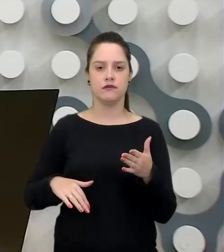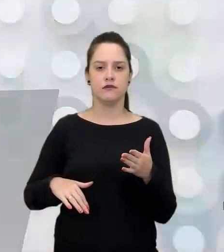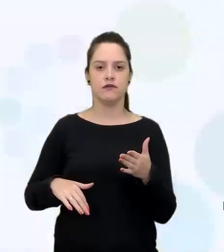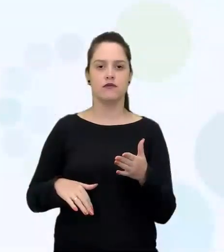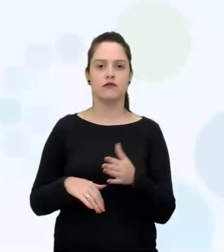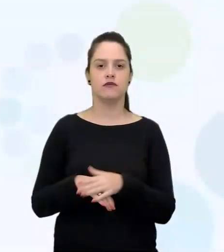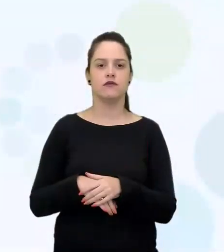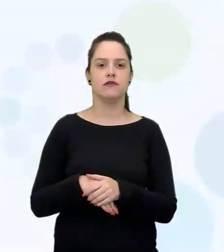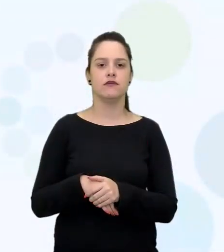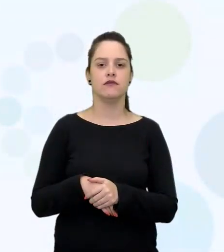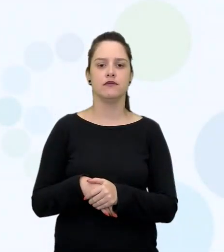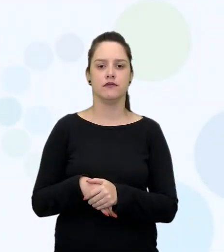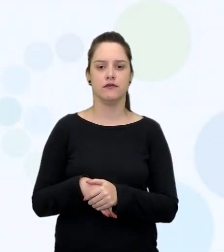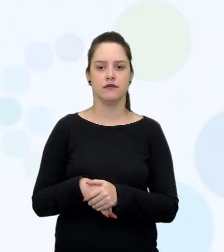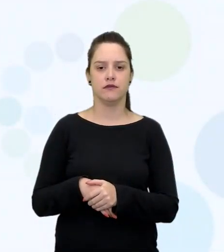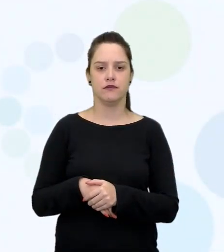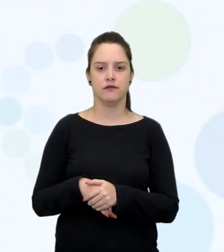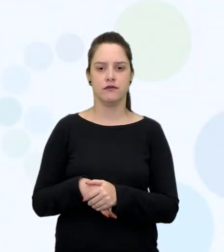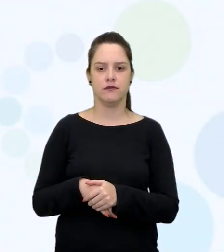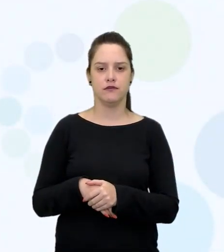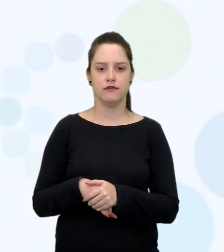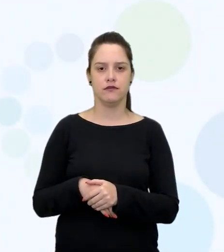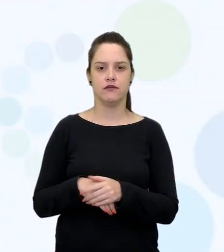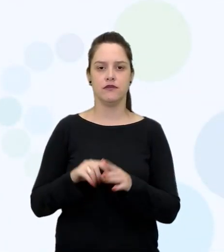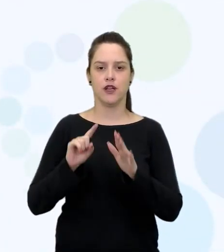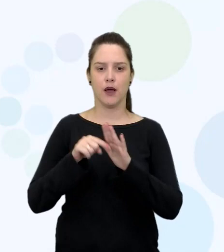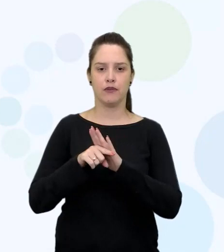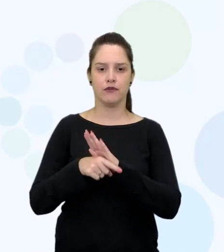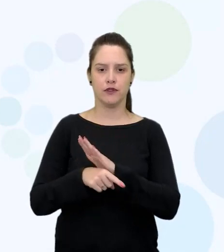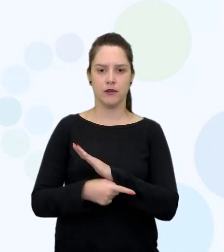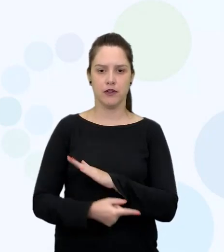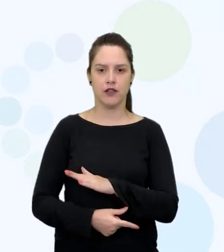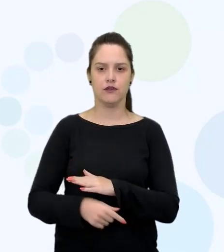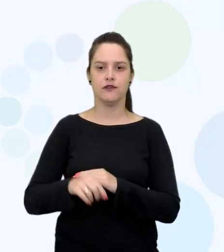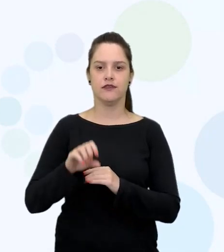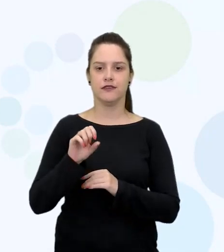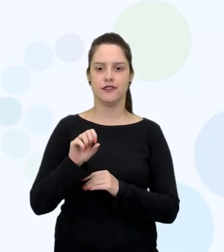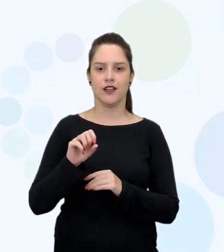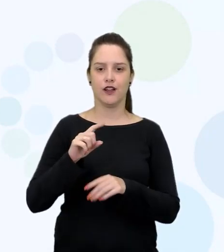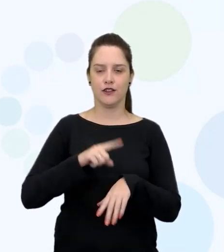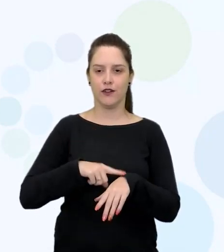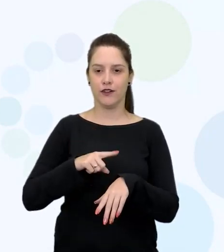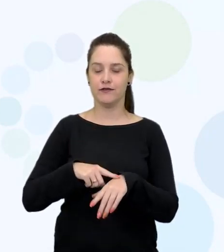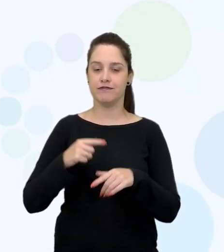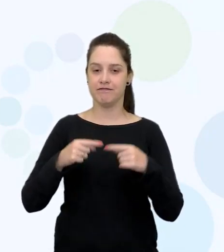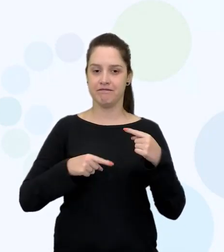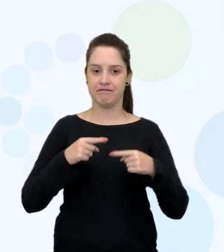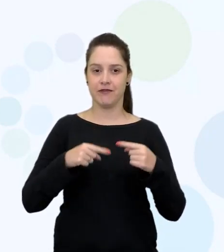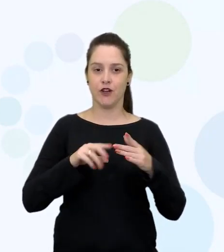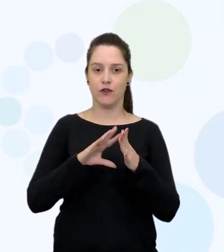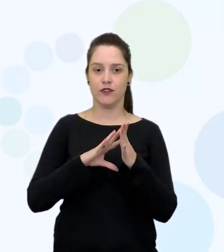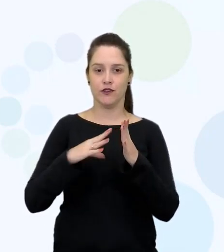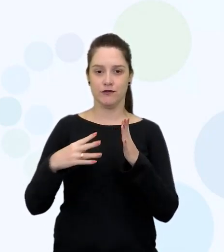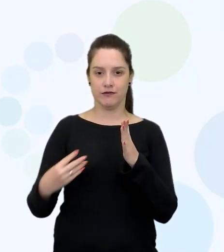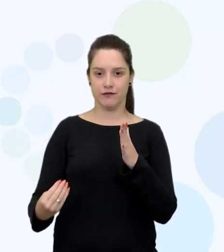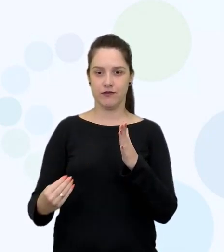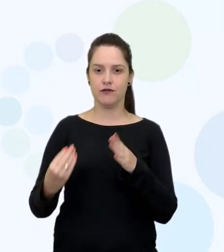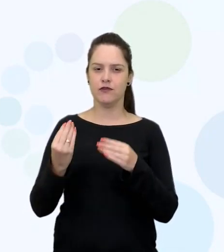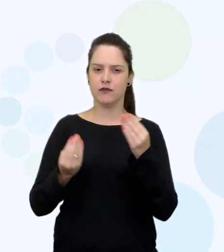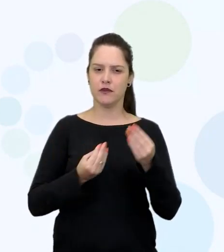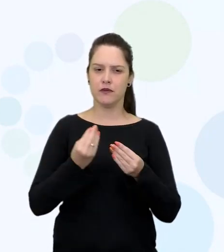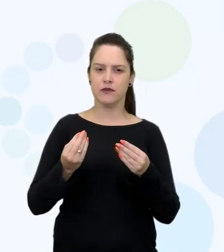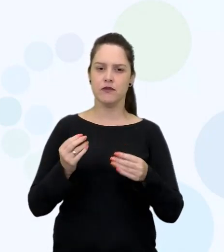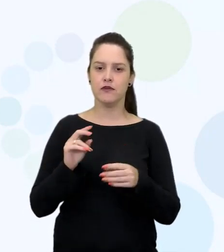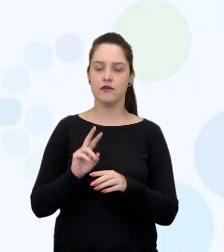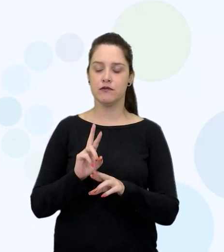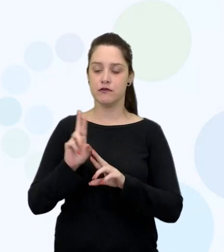ao glossário. Aí a gente tem um aprofundamento, start, hora do desafio, e a unidade curricular, como se